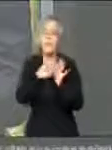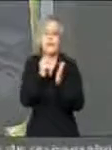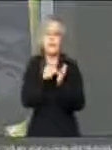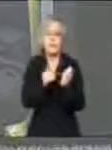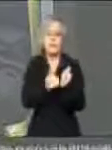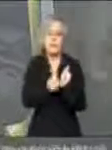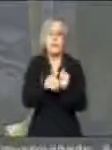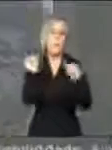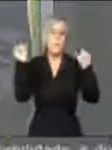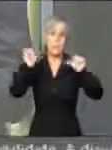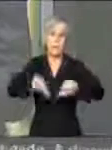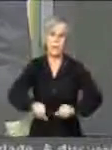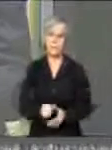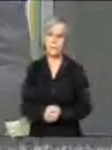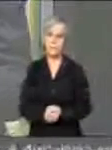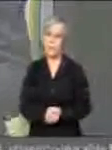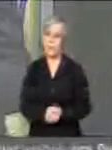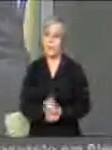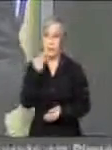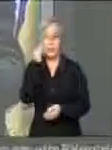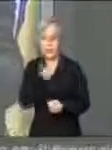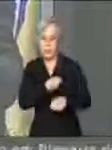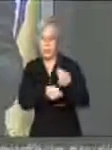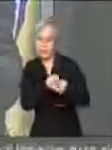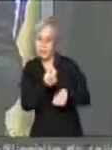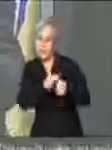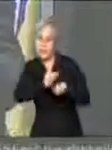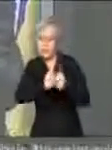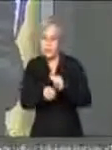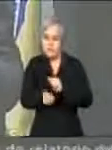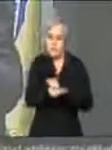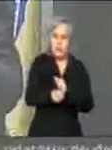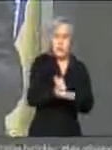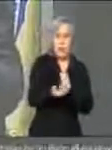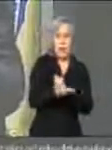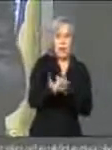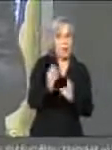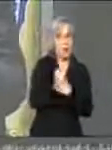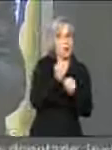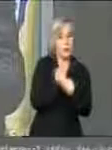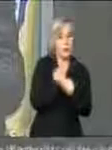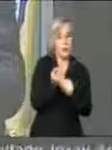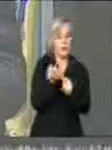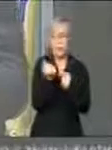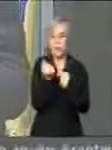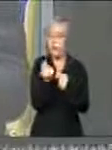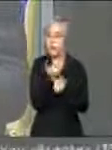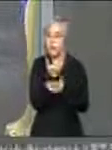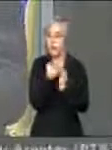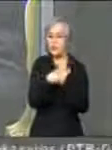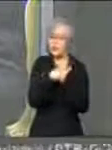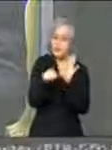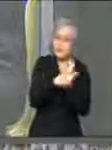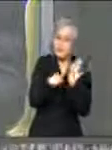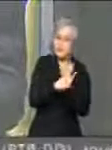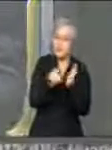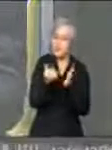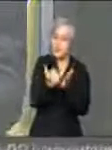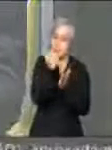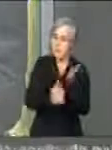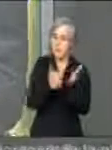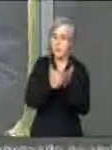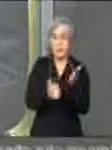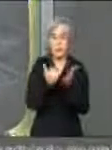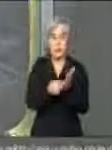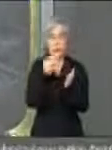manobras orçamentárias, o governo escondeu rombos bilionários e buscou adiar